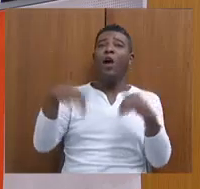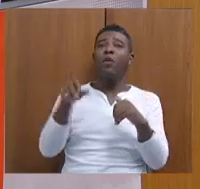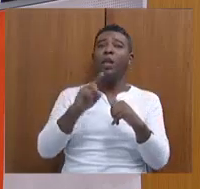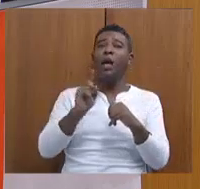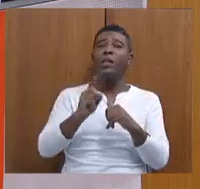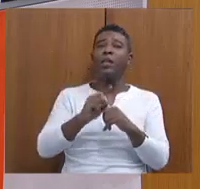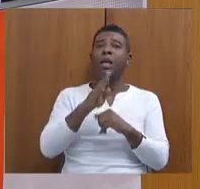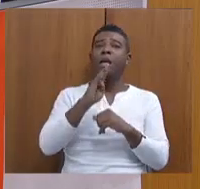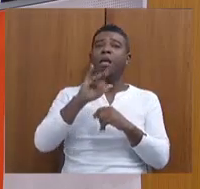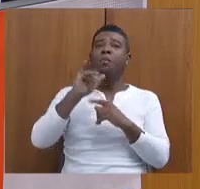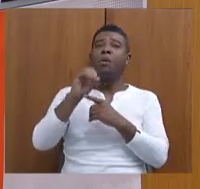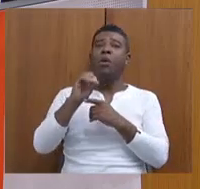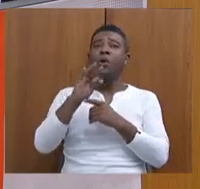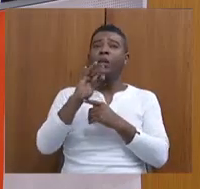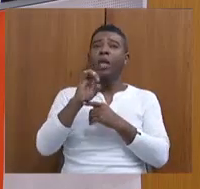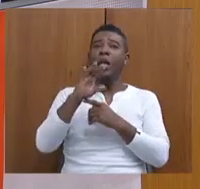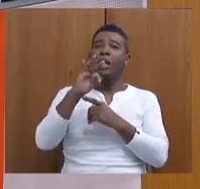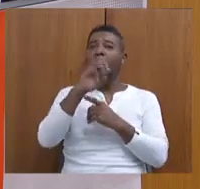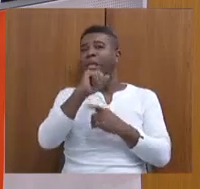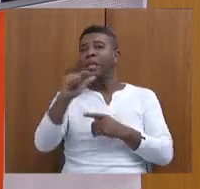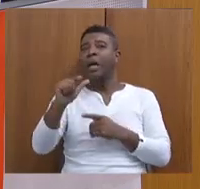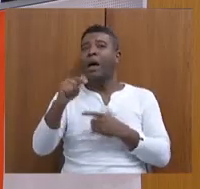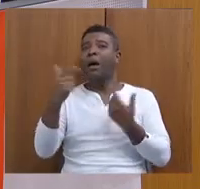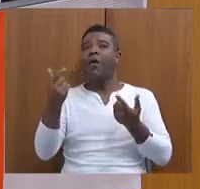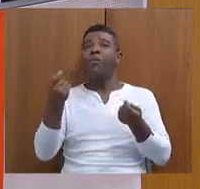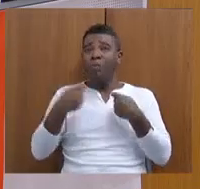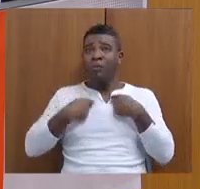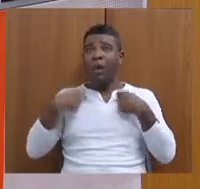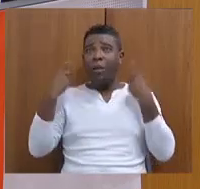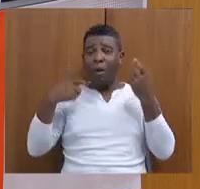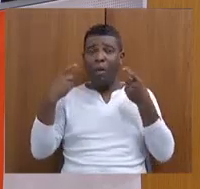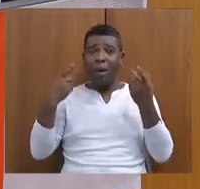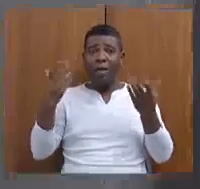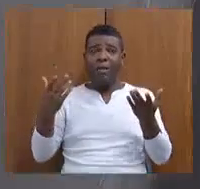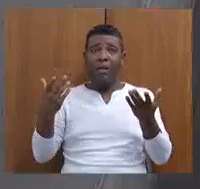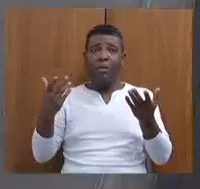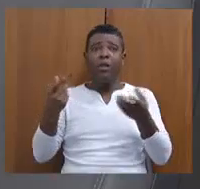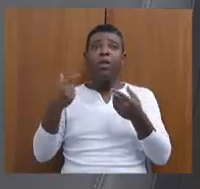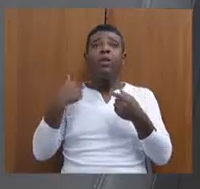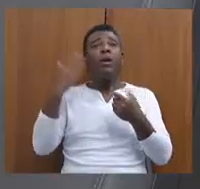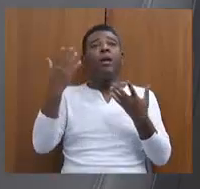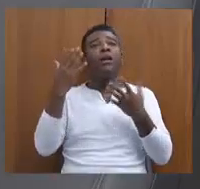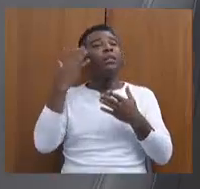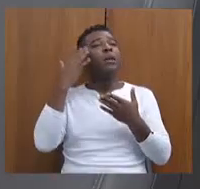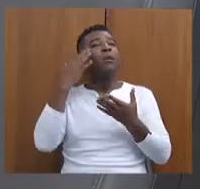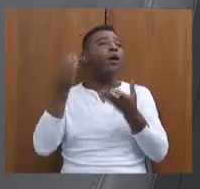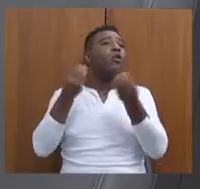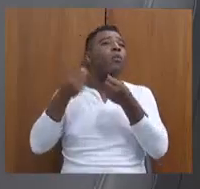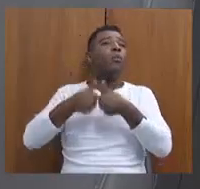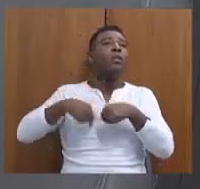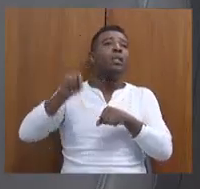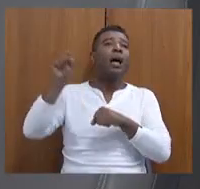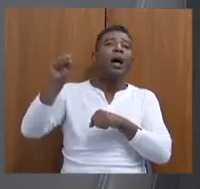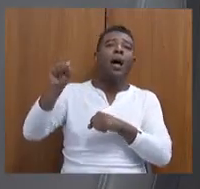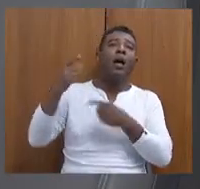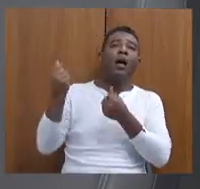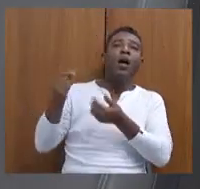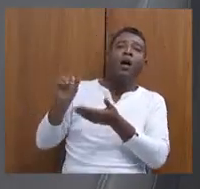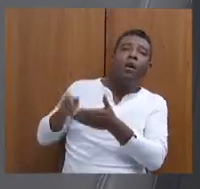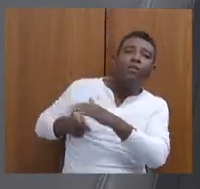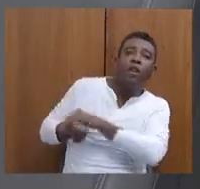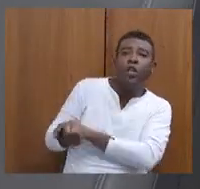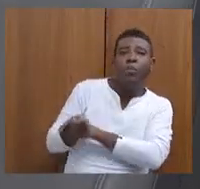é algo que traz um pouco de preocupação para a gente então eu queria saber em que pé tá a perspectiva de investimento no governo do estado